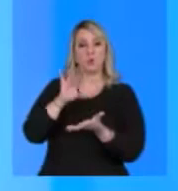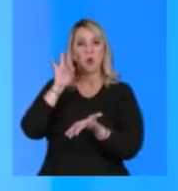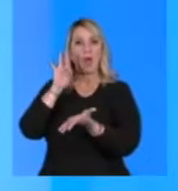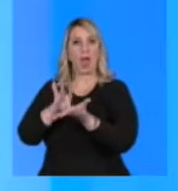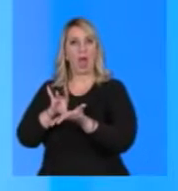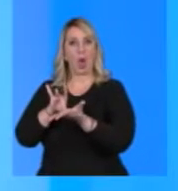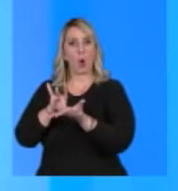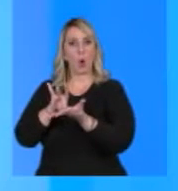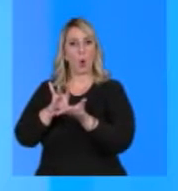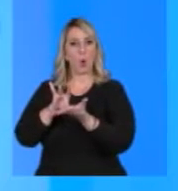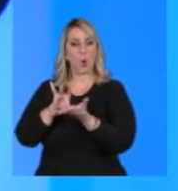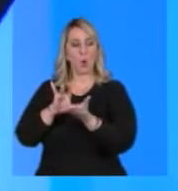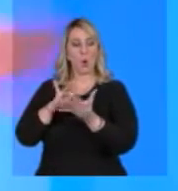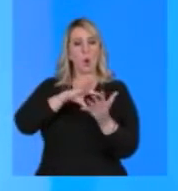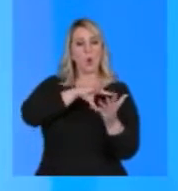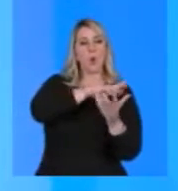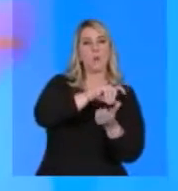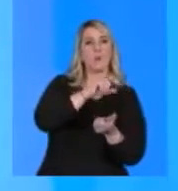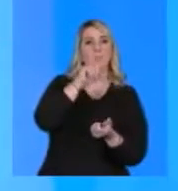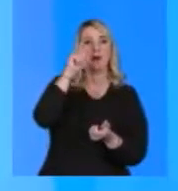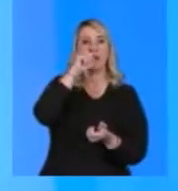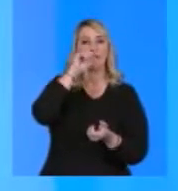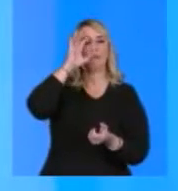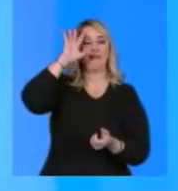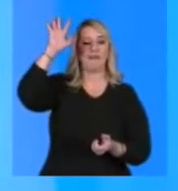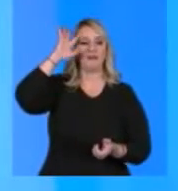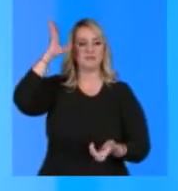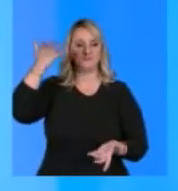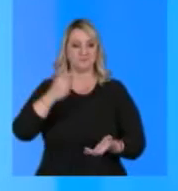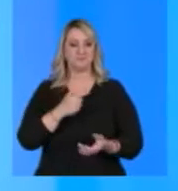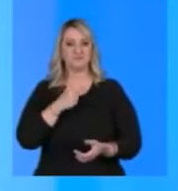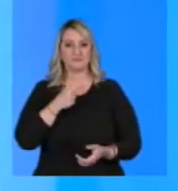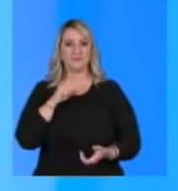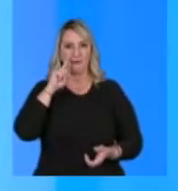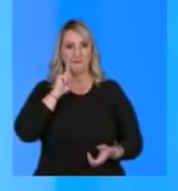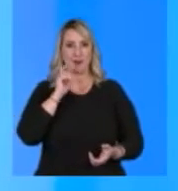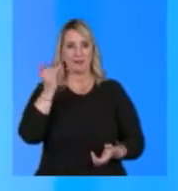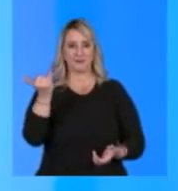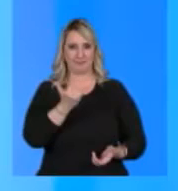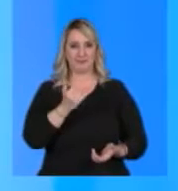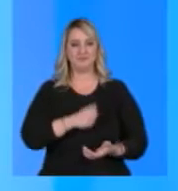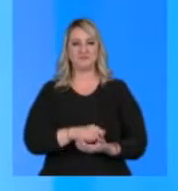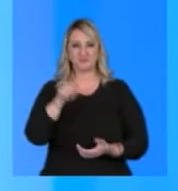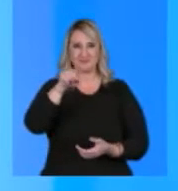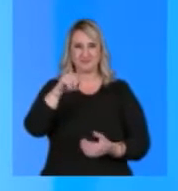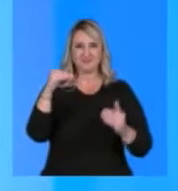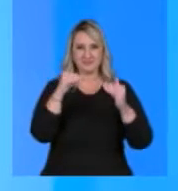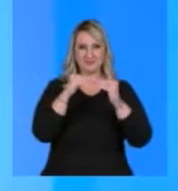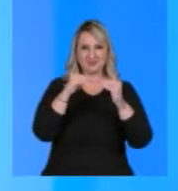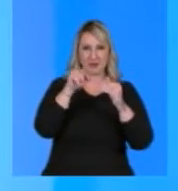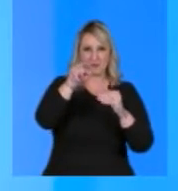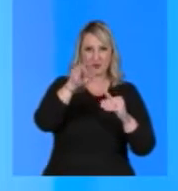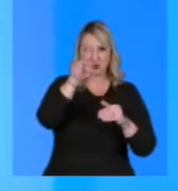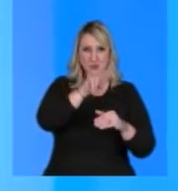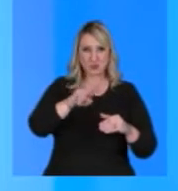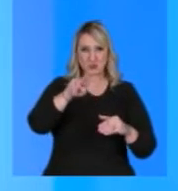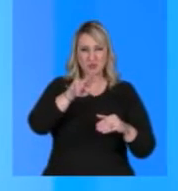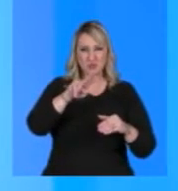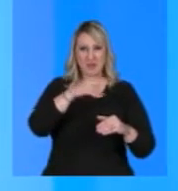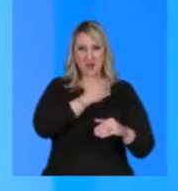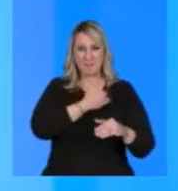mundo e real se tem alguma coisa que todos nós concordamos aqui eu tenho certeza que você é usuário do serviço público também